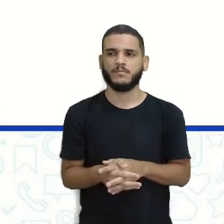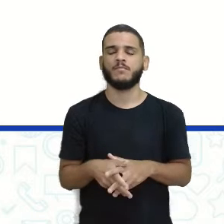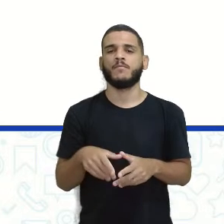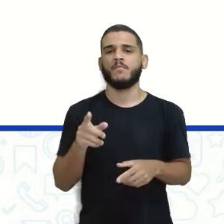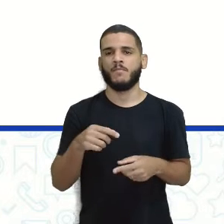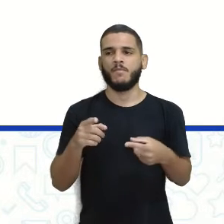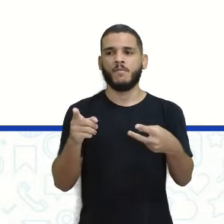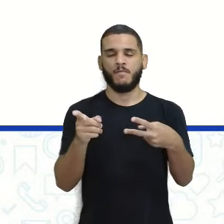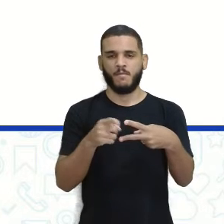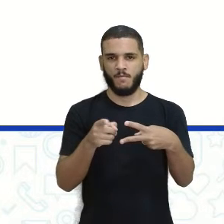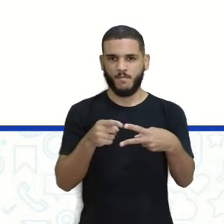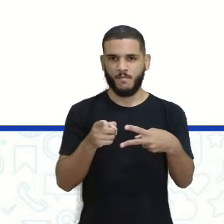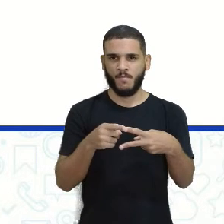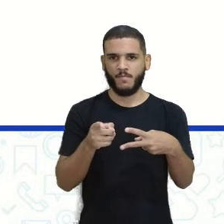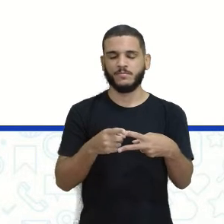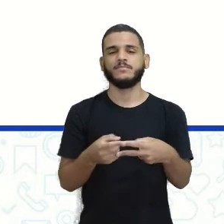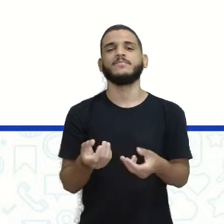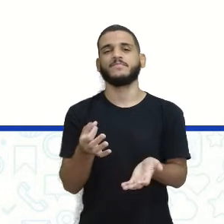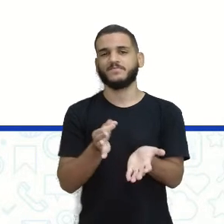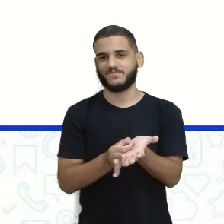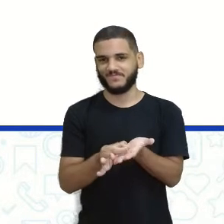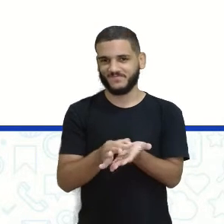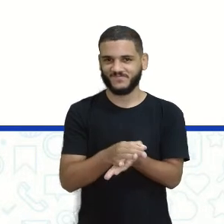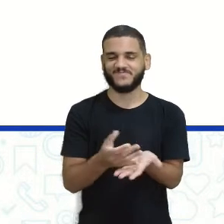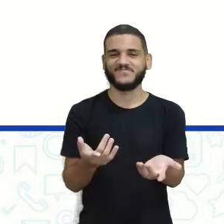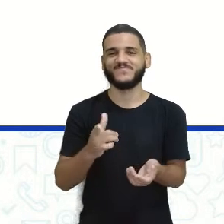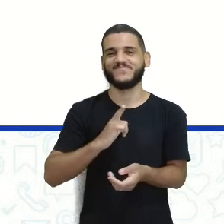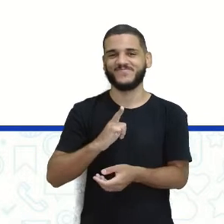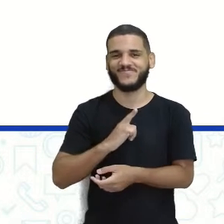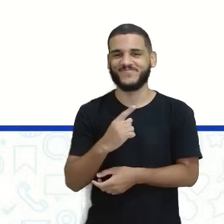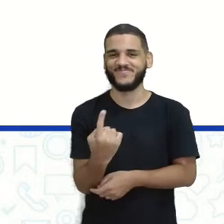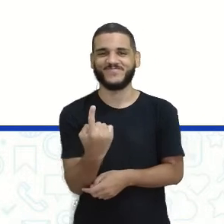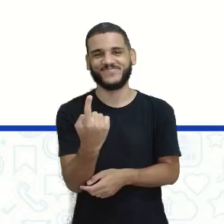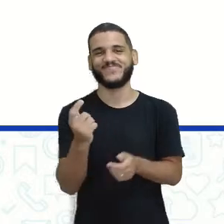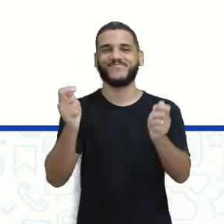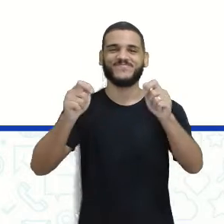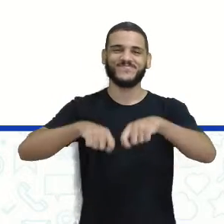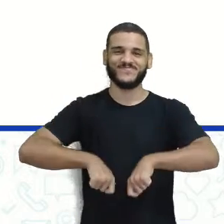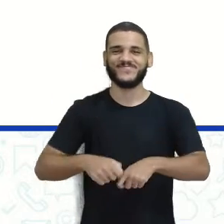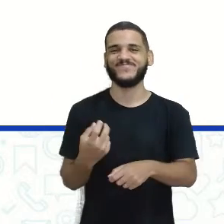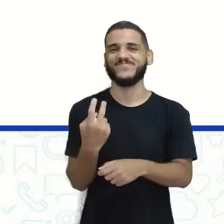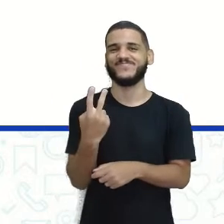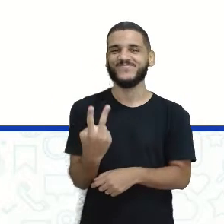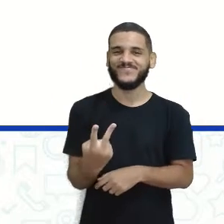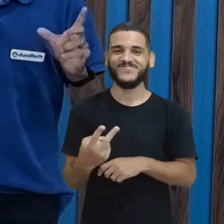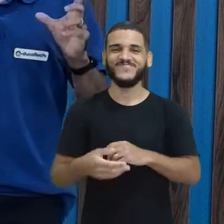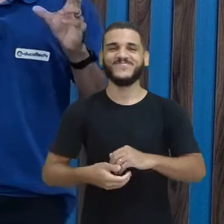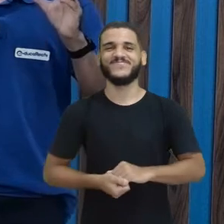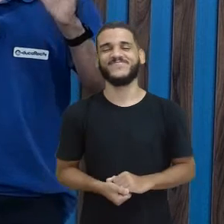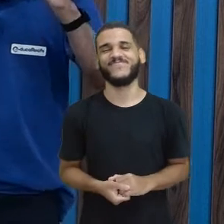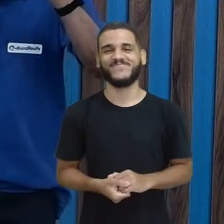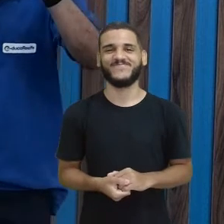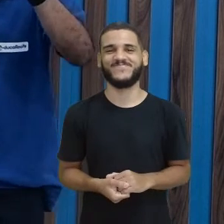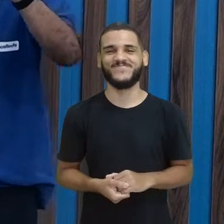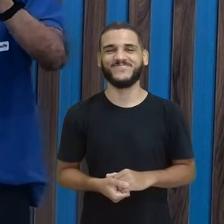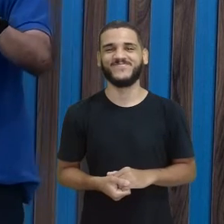A coroa, a moeda, exatamente. Eu tenho uma possibilidade em duas. Tá vendo aí, professora Marta? É bronca.